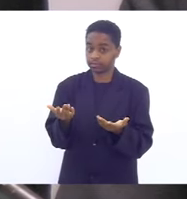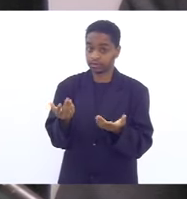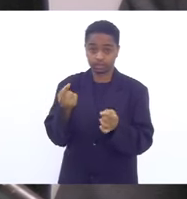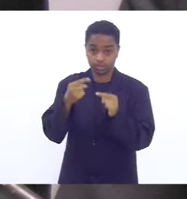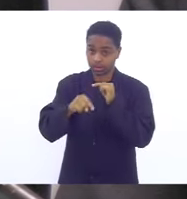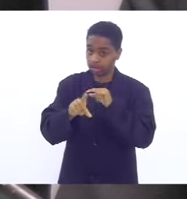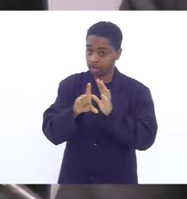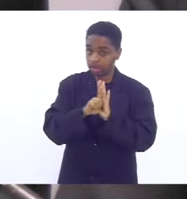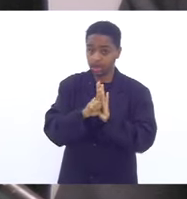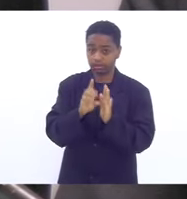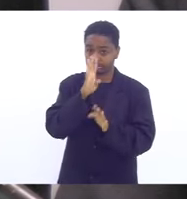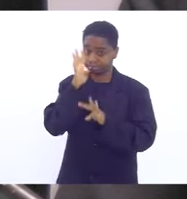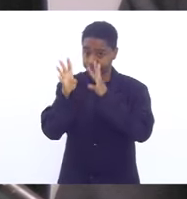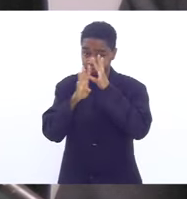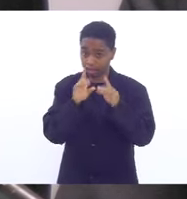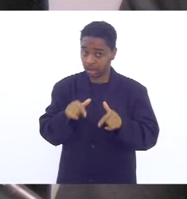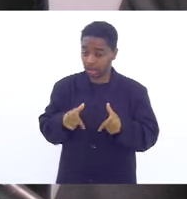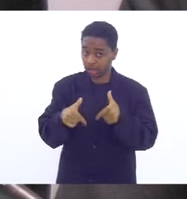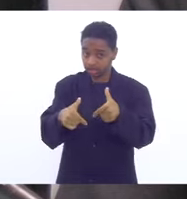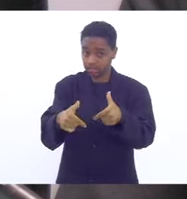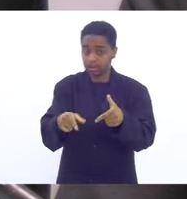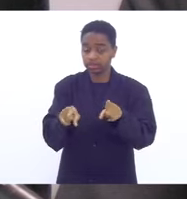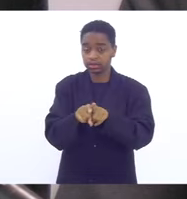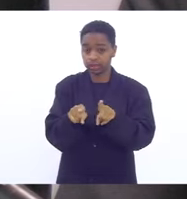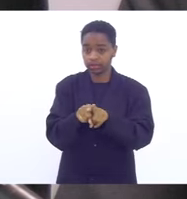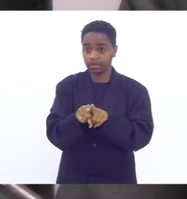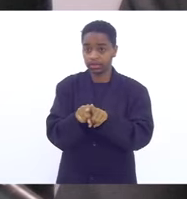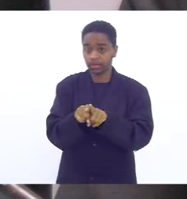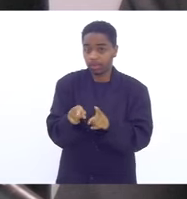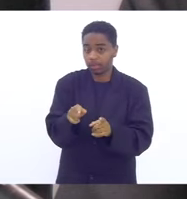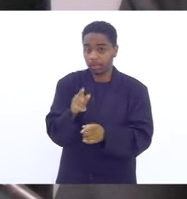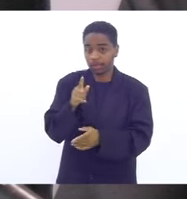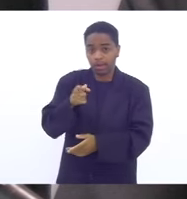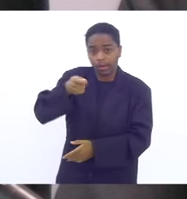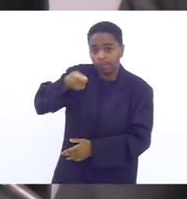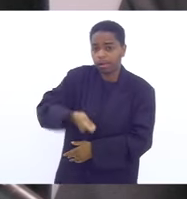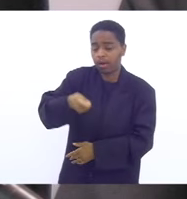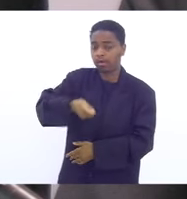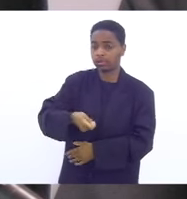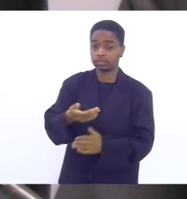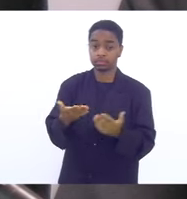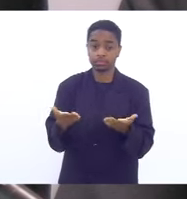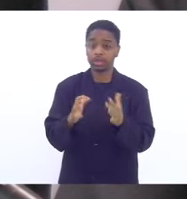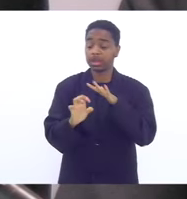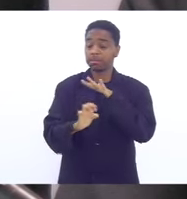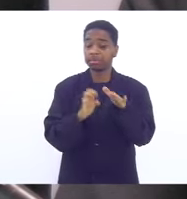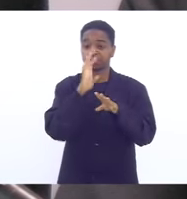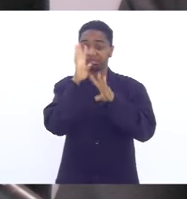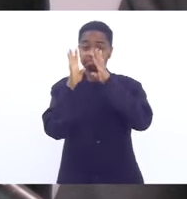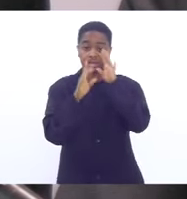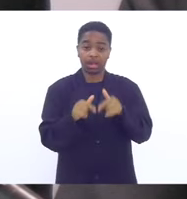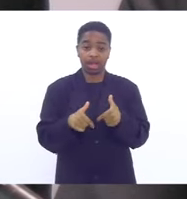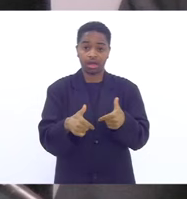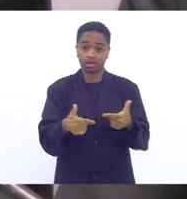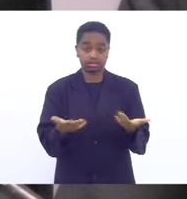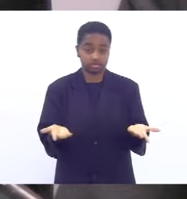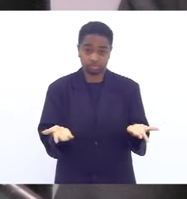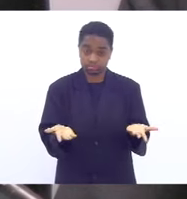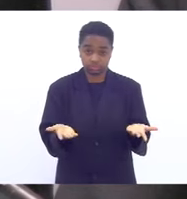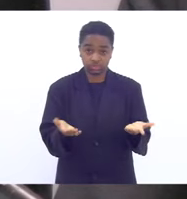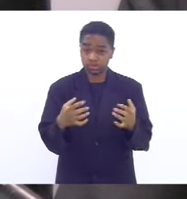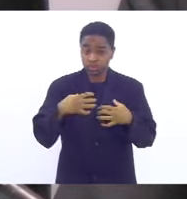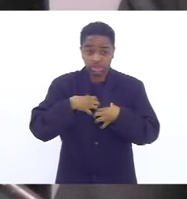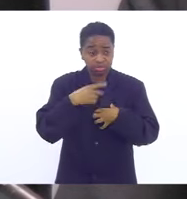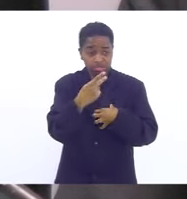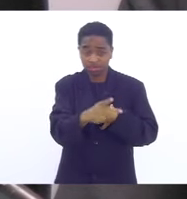ilegal, aleatório e totalmente autoritário. Ou seja, a empresa faz o que quer, na forma que quer